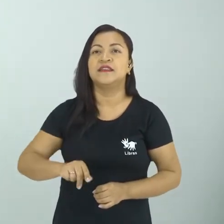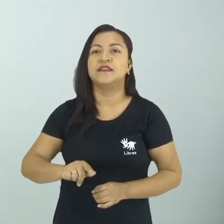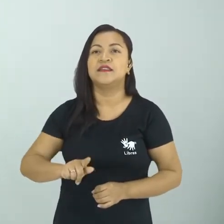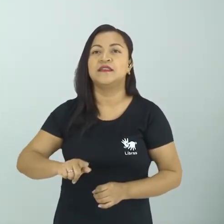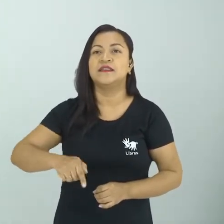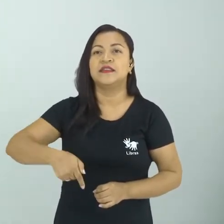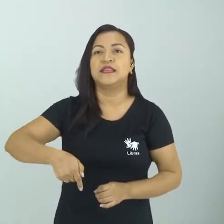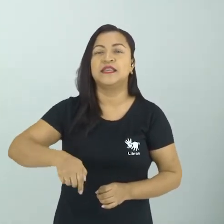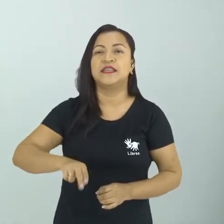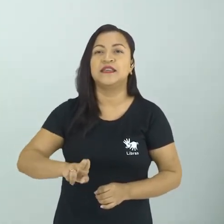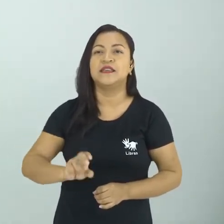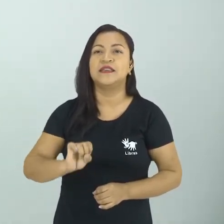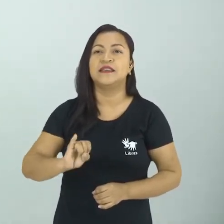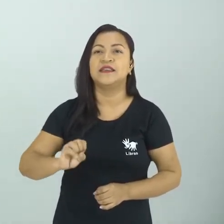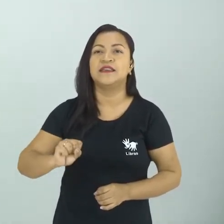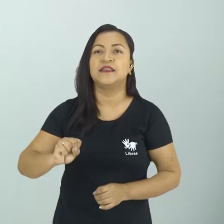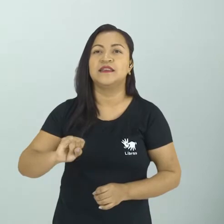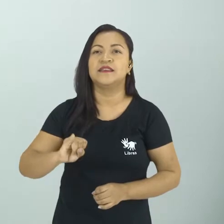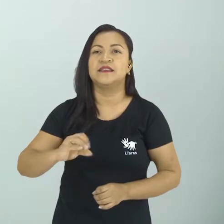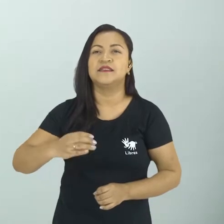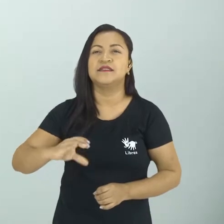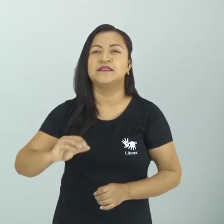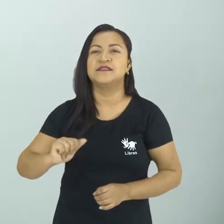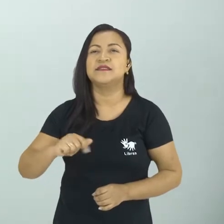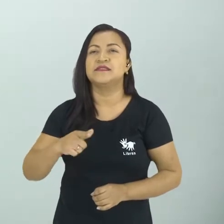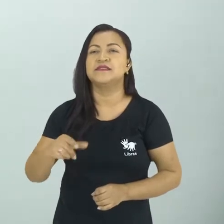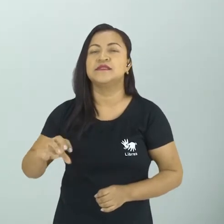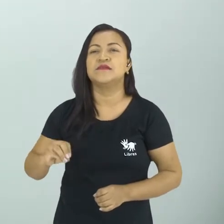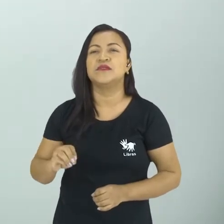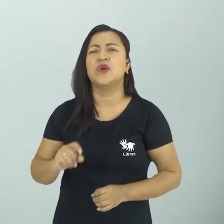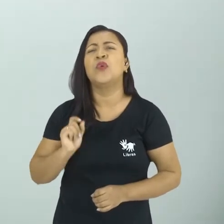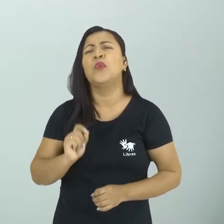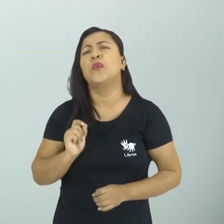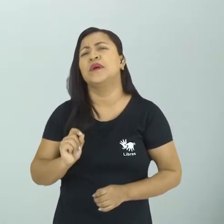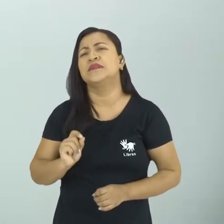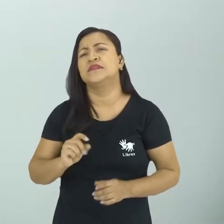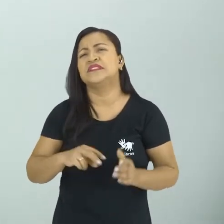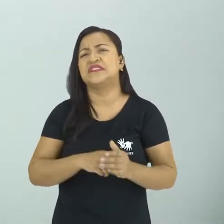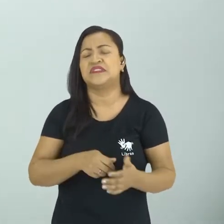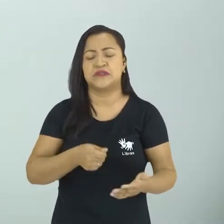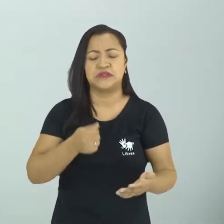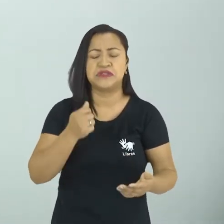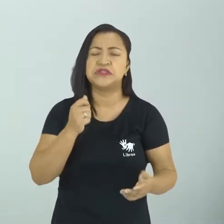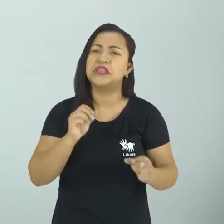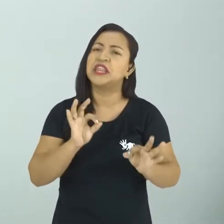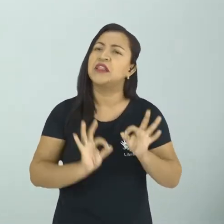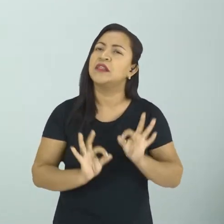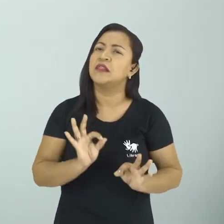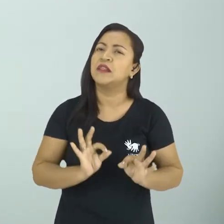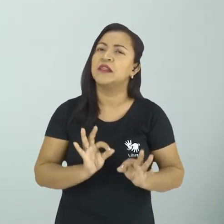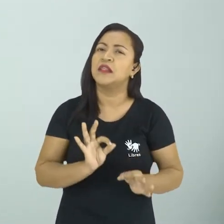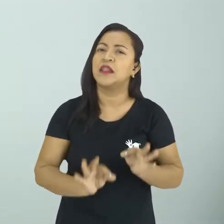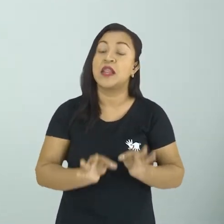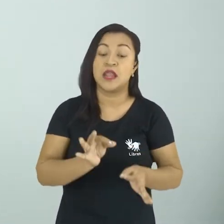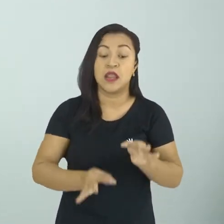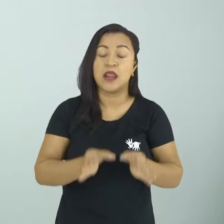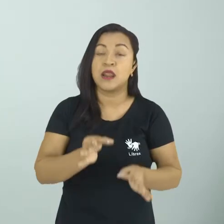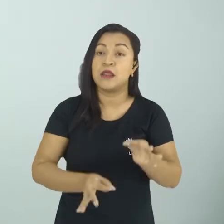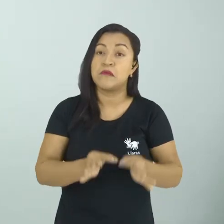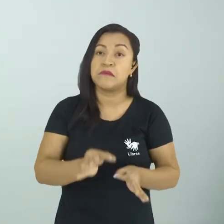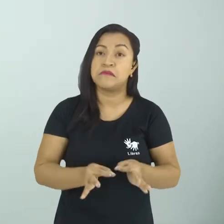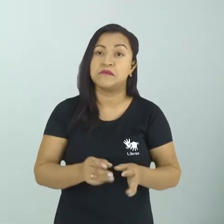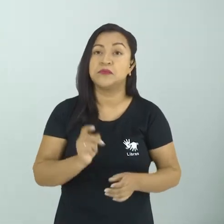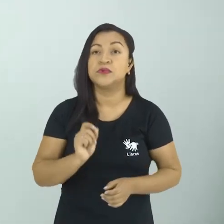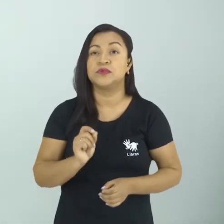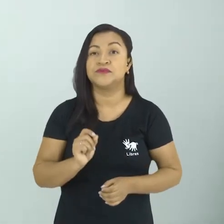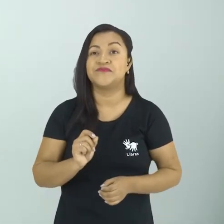do Santo Ofício. Professora, o que seria esse Tribunal da Inquisição? Gente, o Tribunal da Inquisição era um tribunal